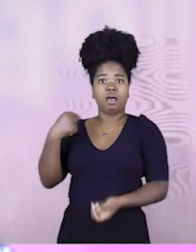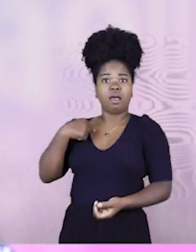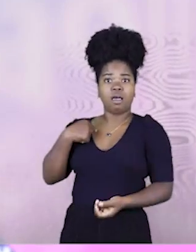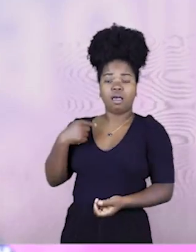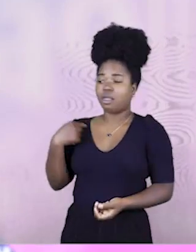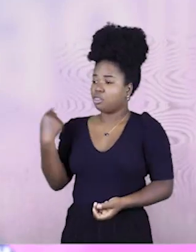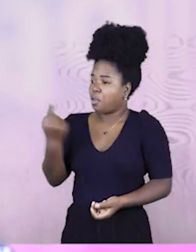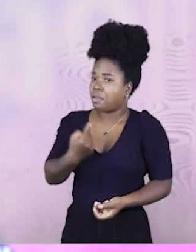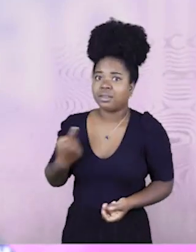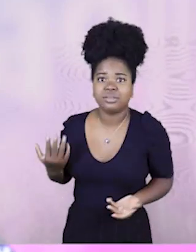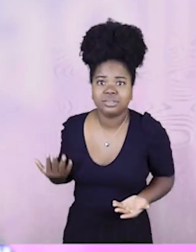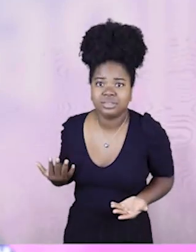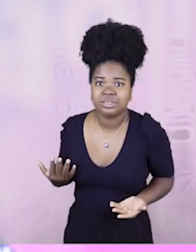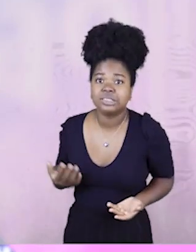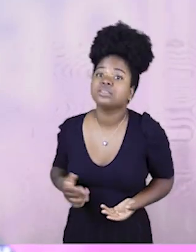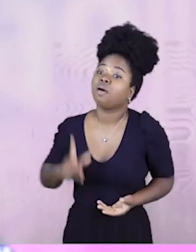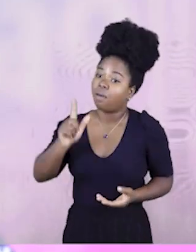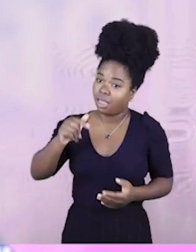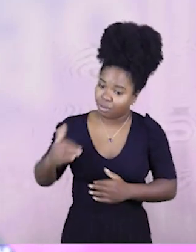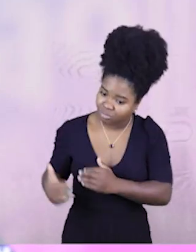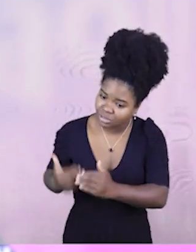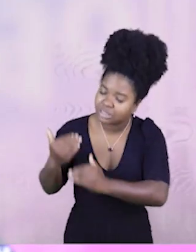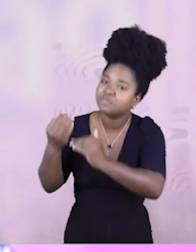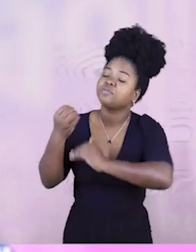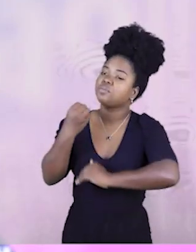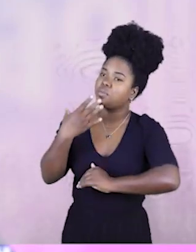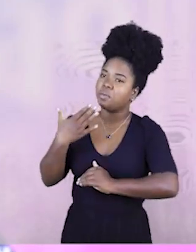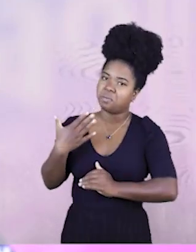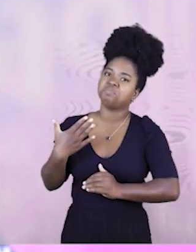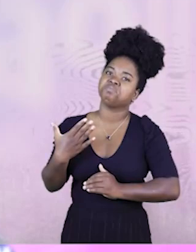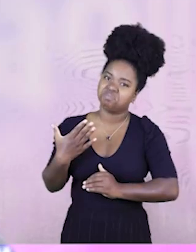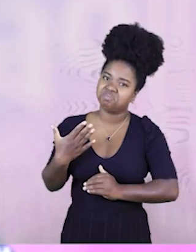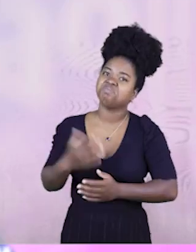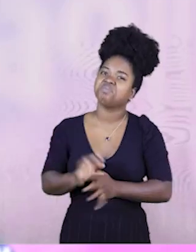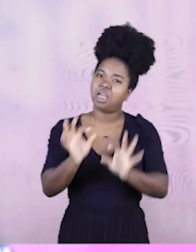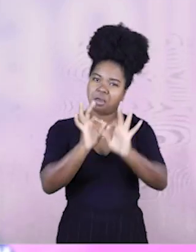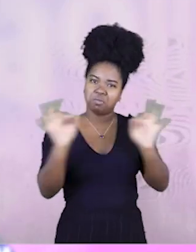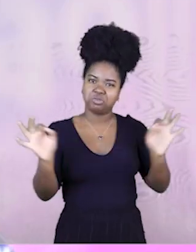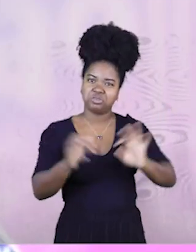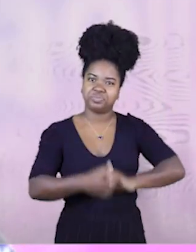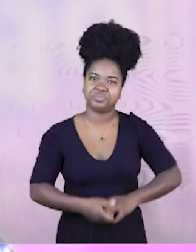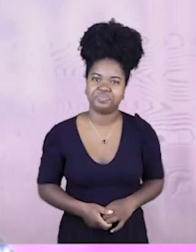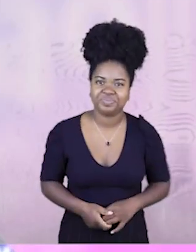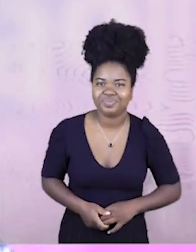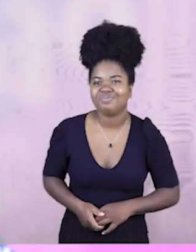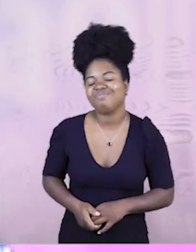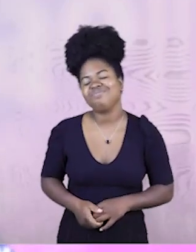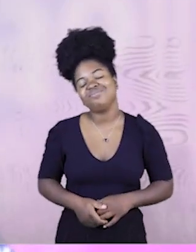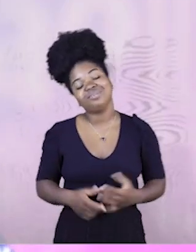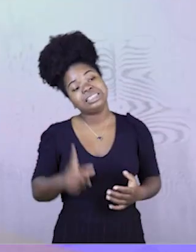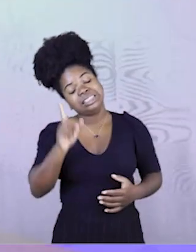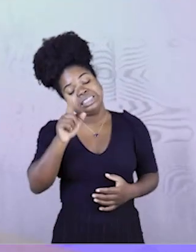e visão de mundo que nós temos. Então, acredito que isso é um avanço dentro da nossa sociedade e que isso é